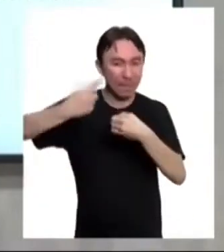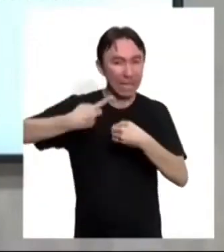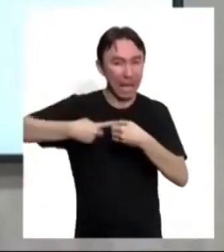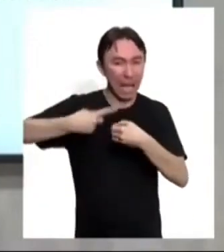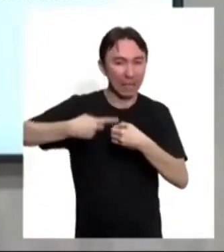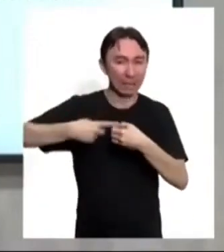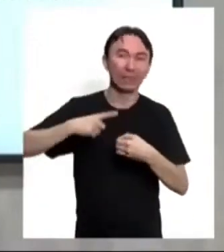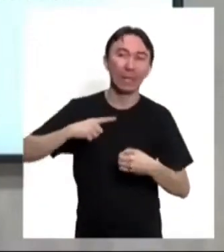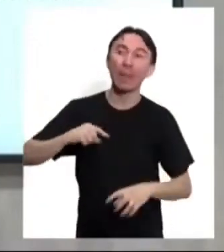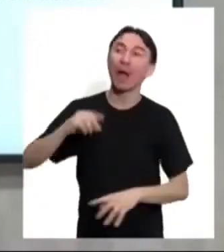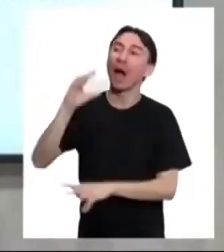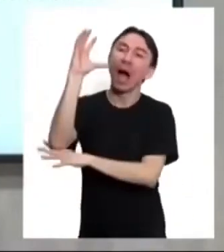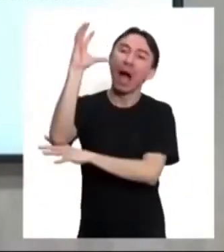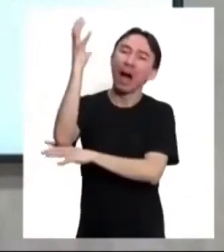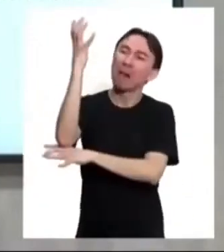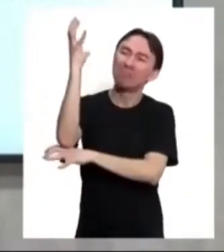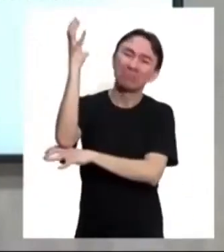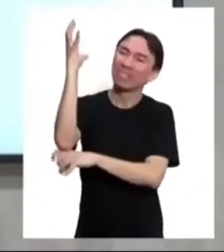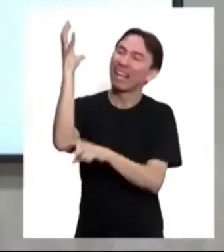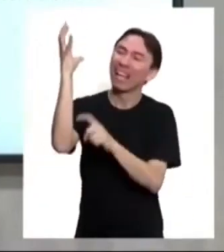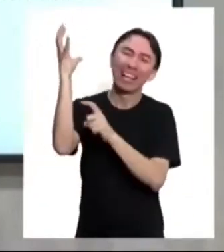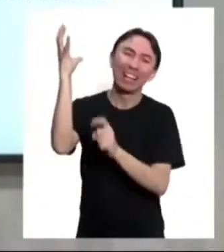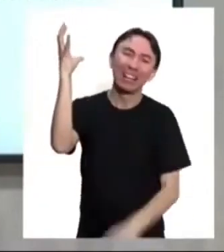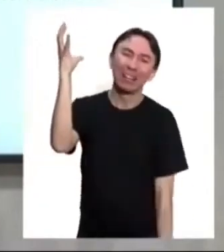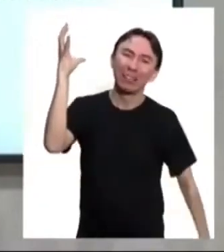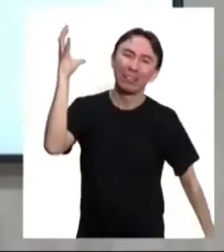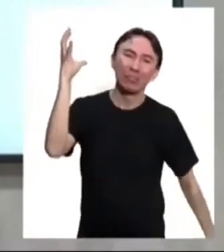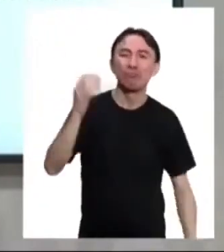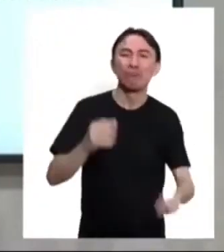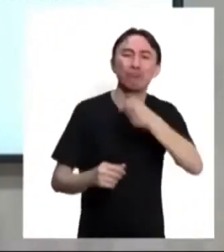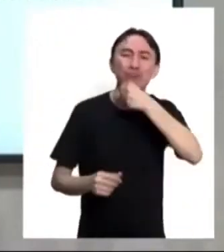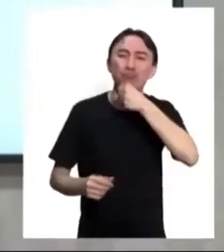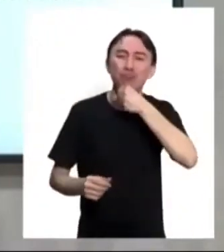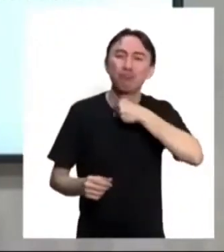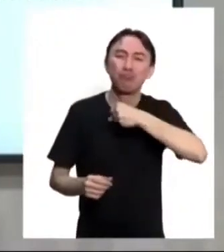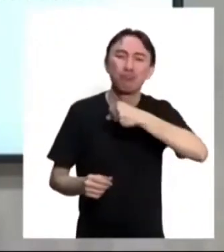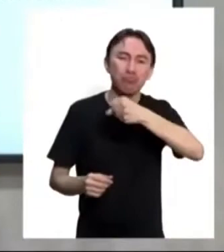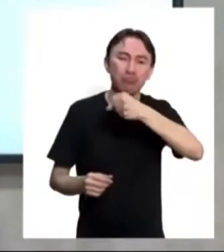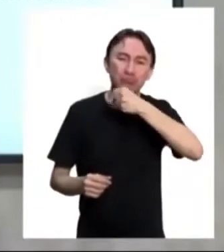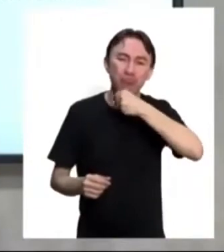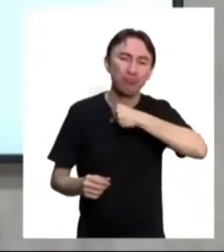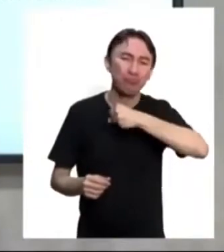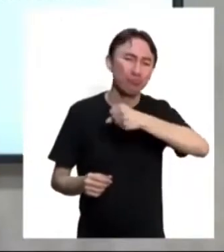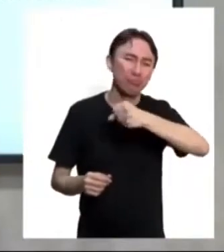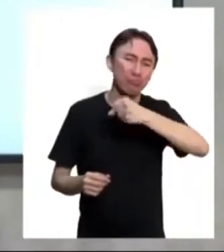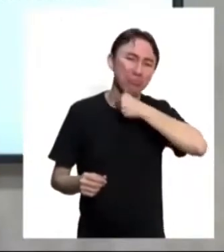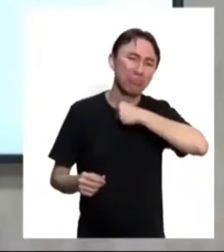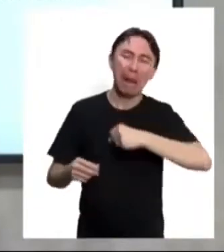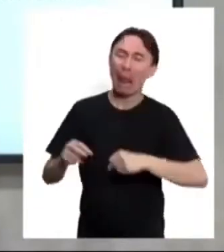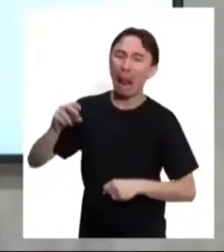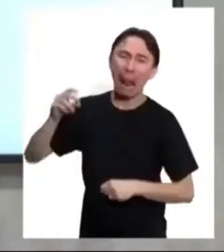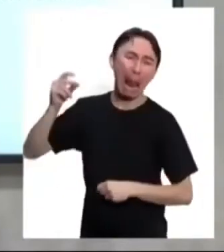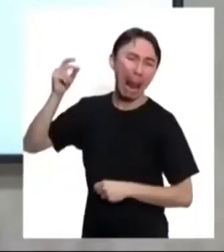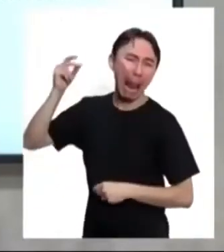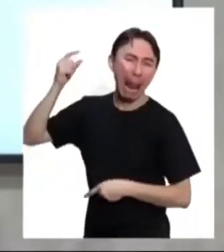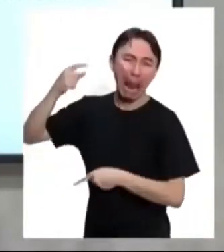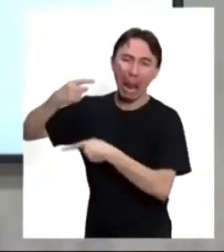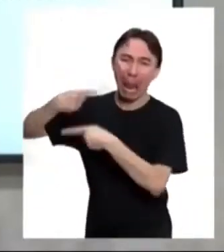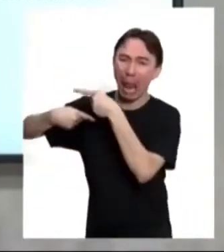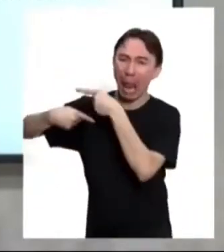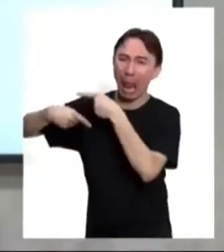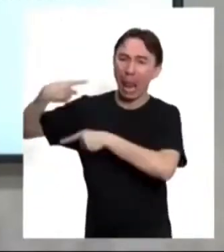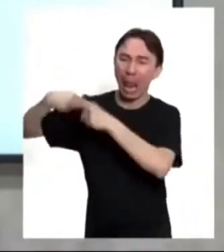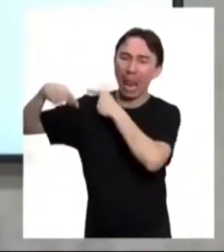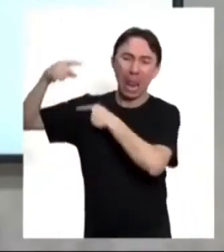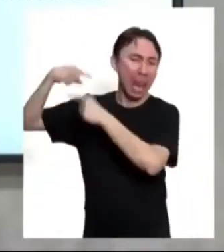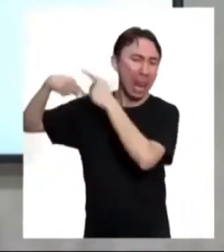lá na praça que está, nossa senhora, ela, desde o tempo do meu tataravô ela está lá. Eu vou pegar um pedaço daquela